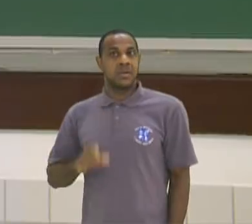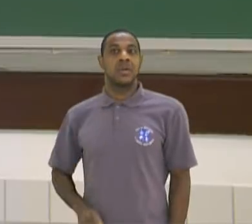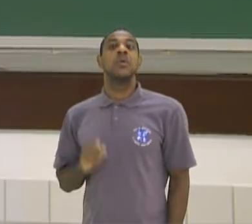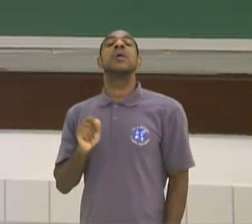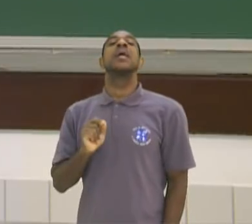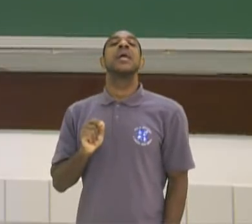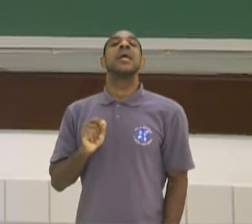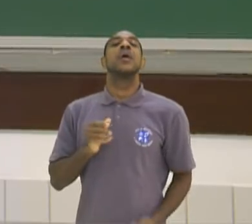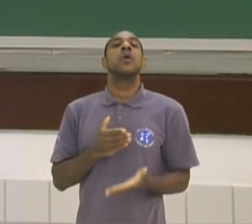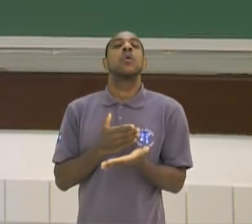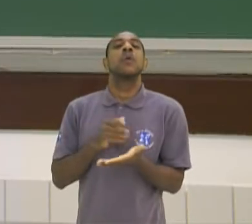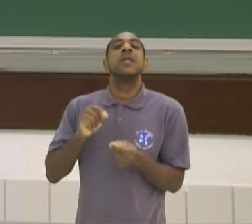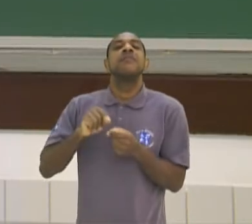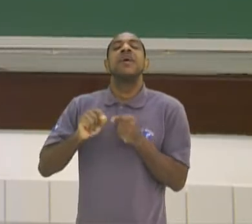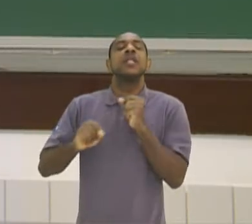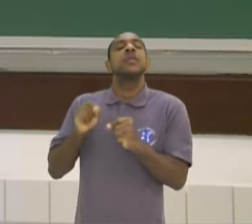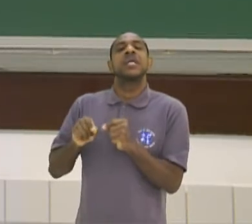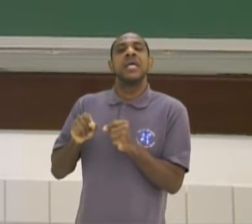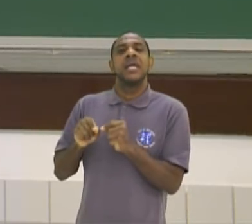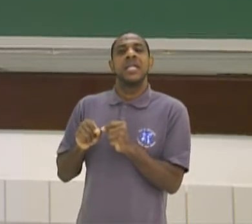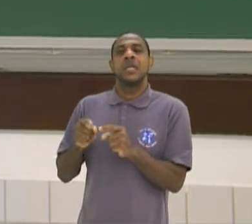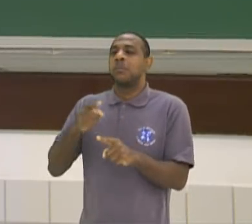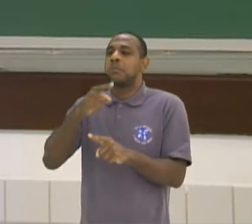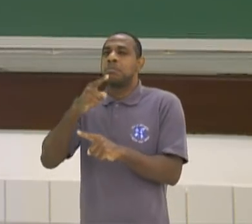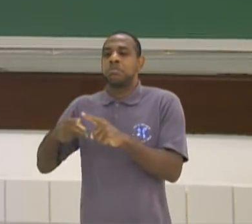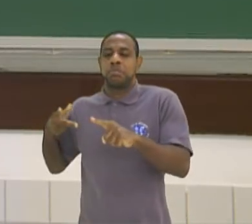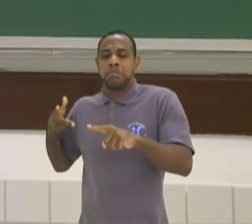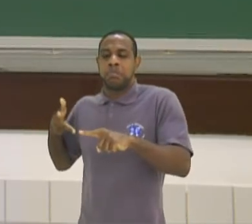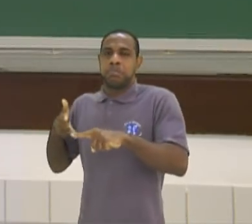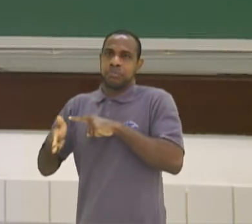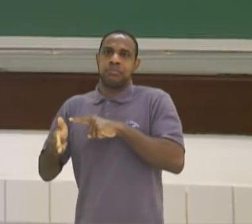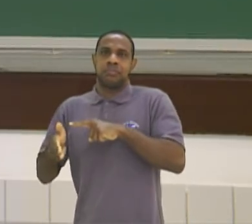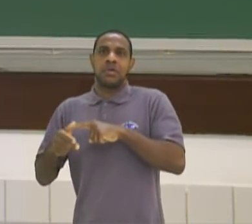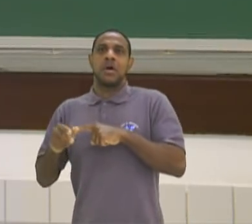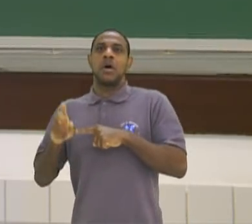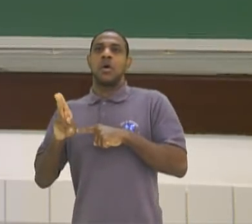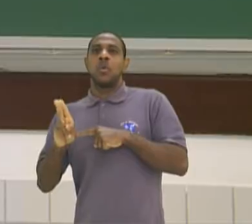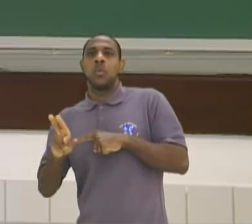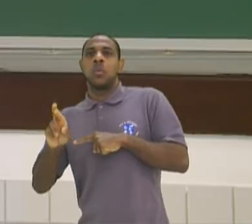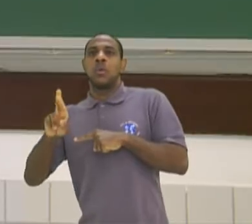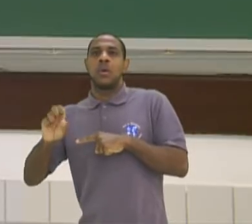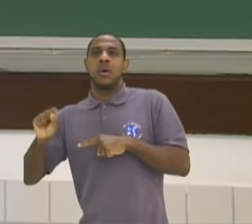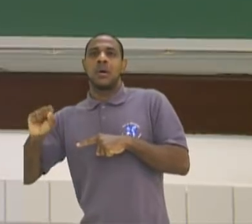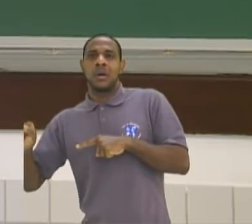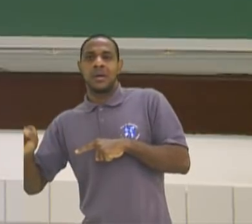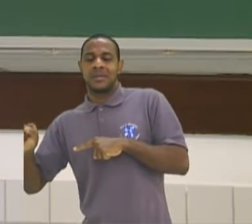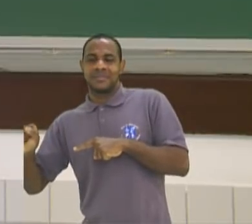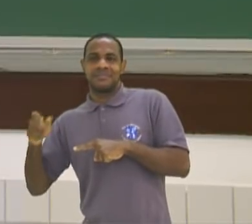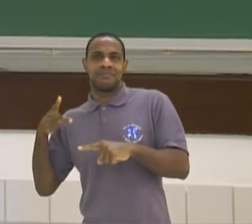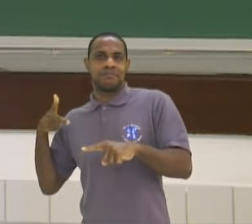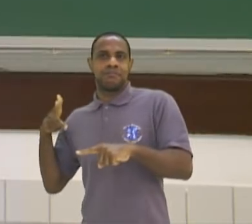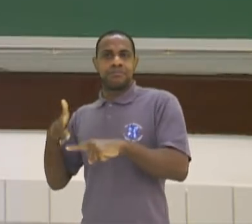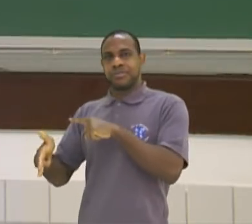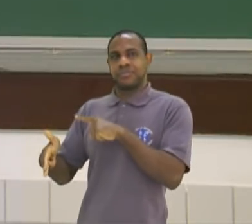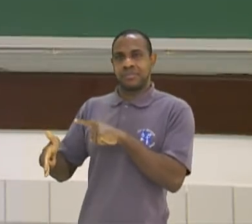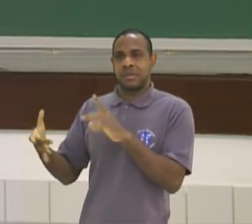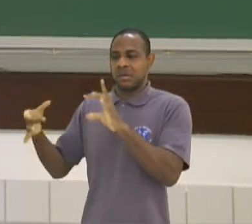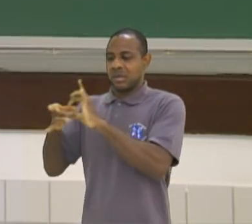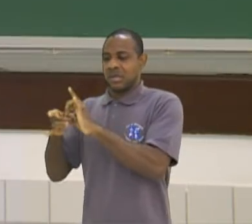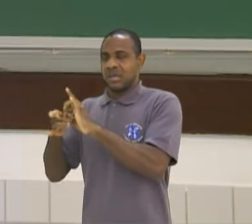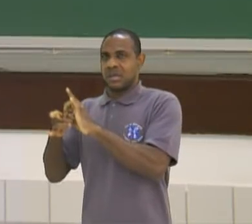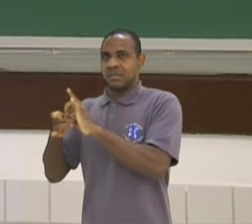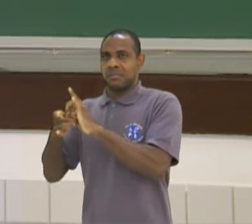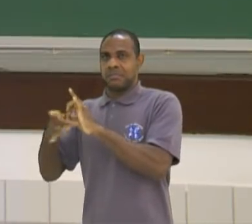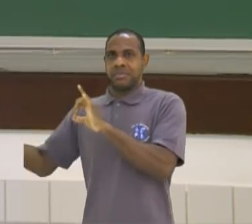relações diplomáticas com a União Soviética. Contexto da Guerra Fria, lembra? 47, início da Guerra Fria. Lembra